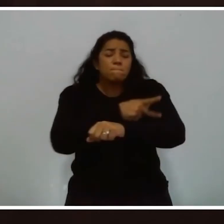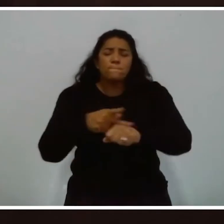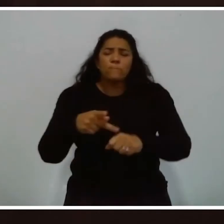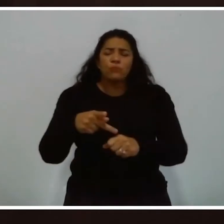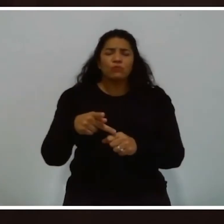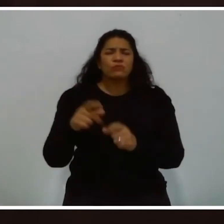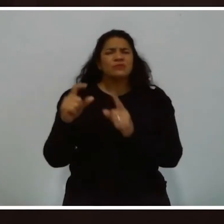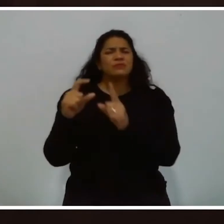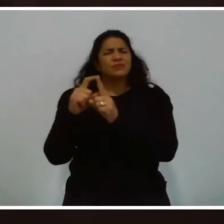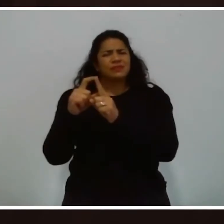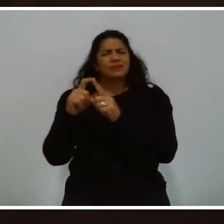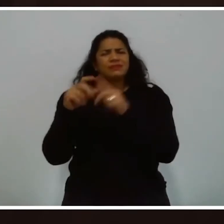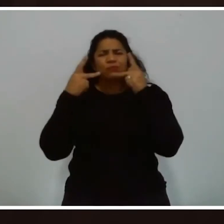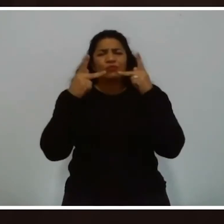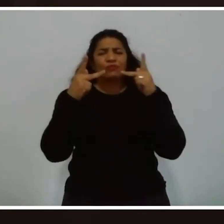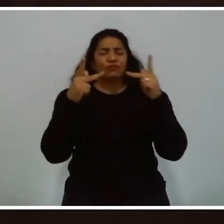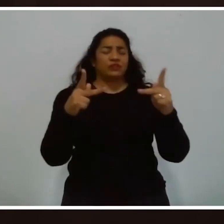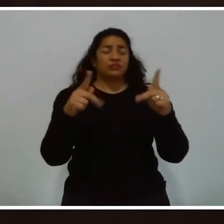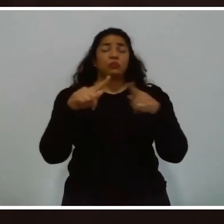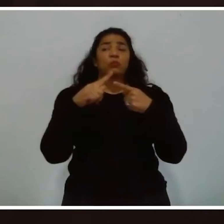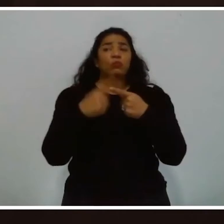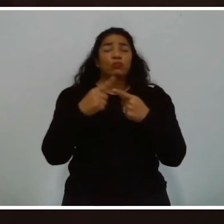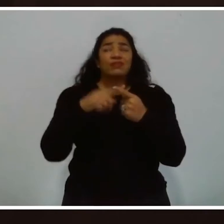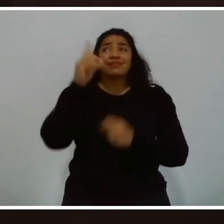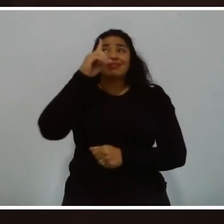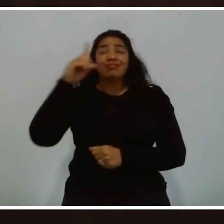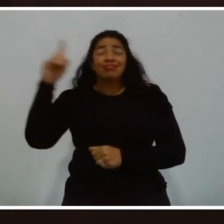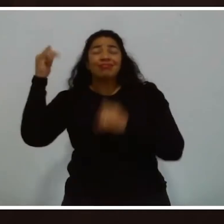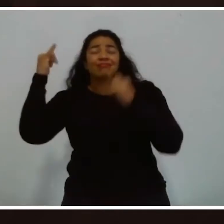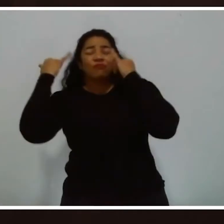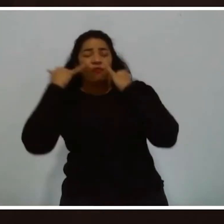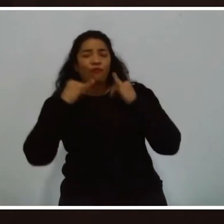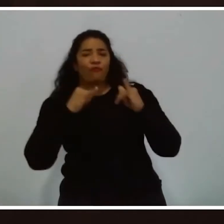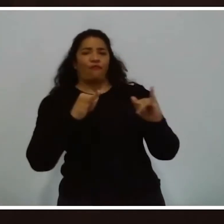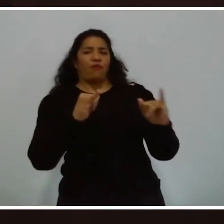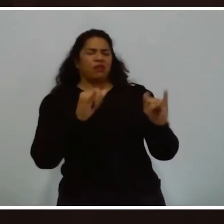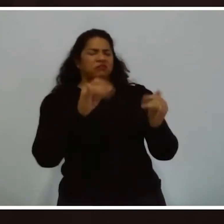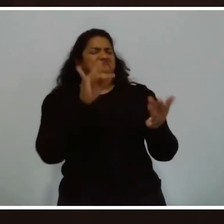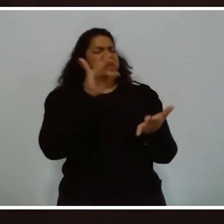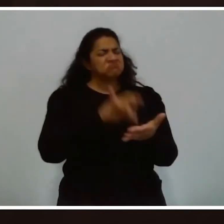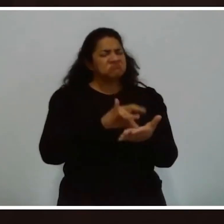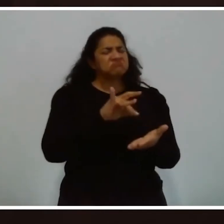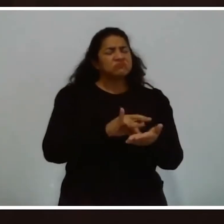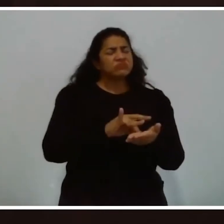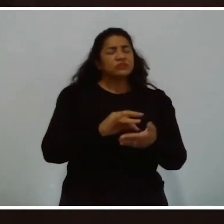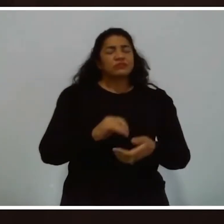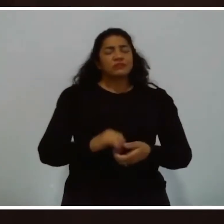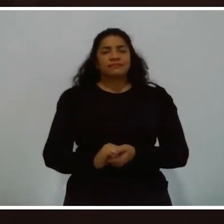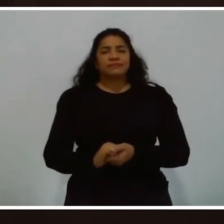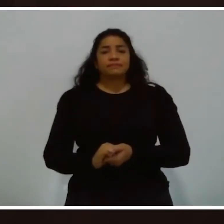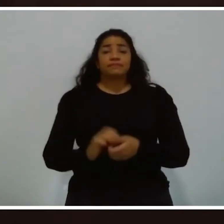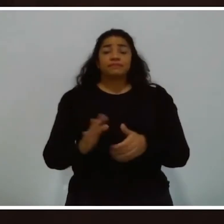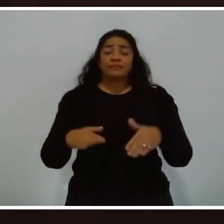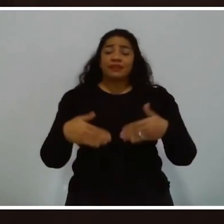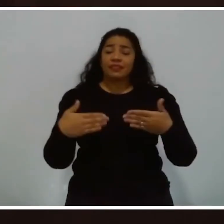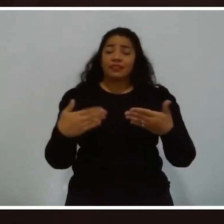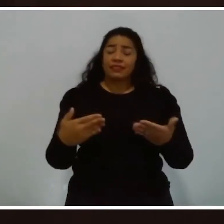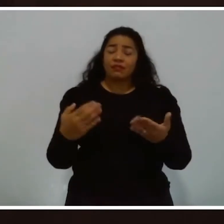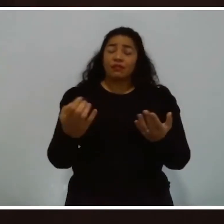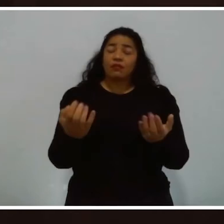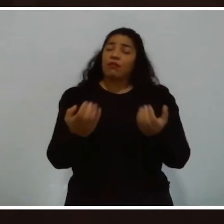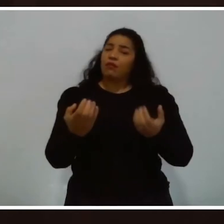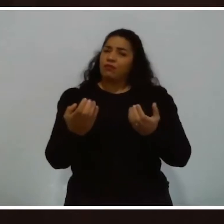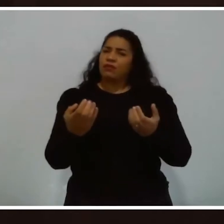quem confirma. Então, irmãos, eu quero dizer um pouco para vocês, então,